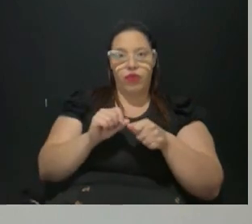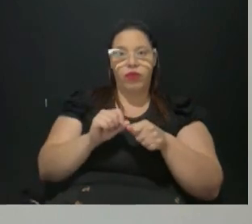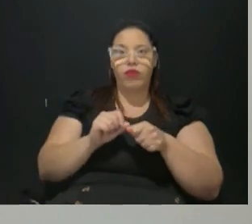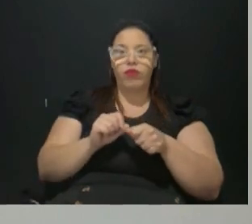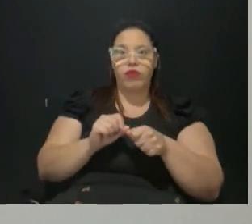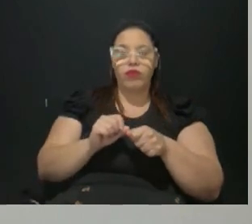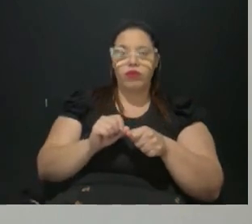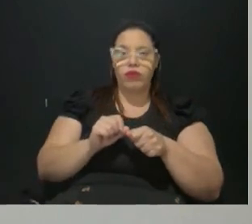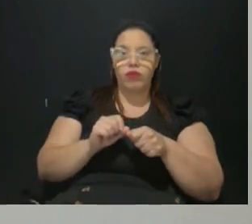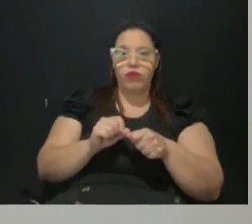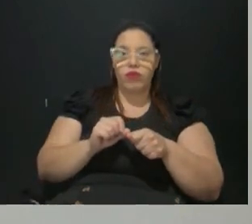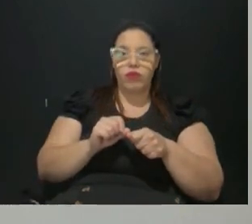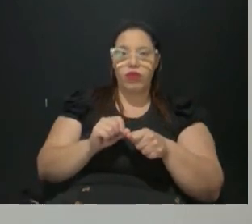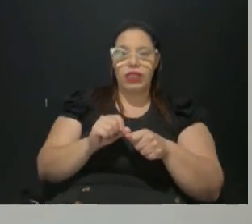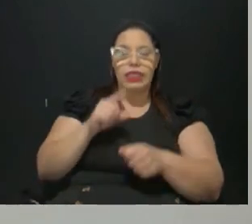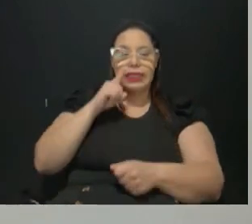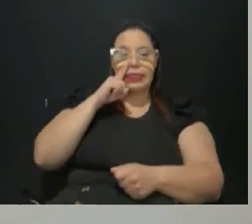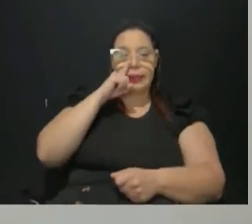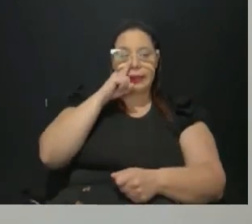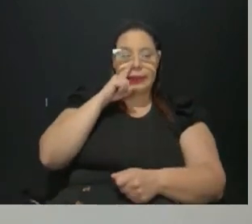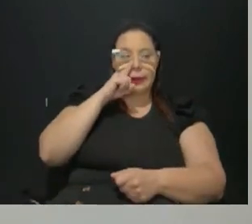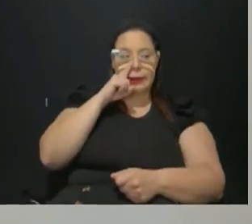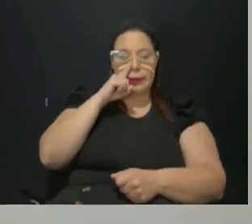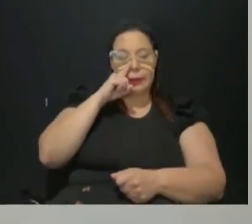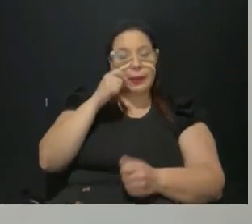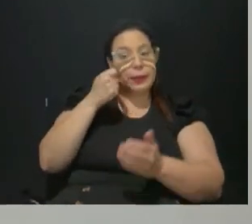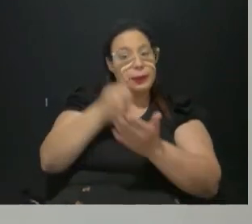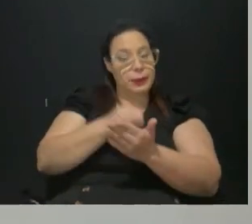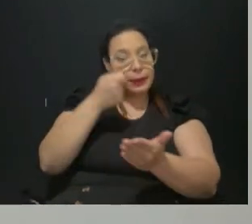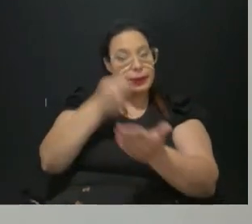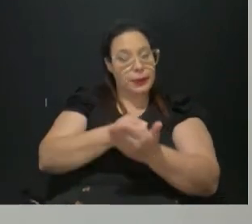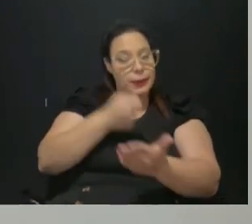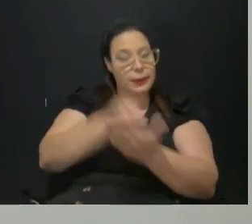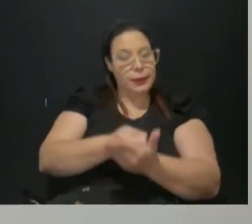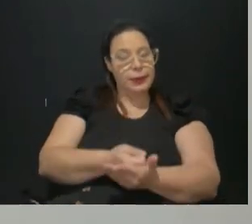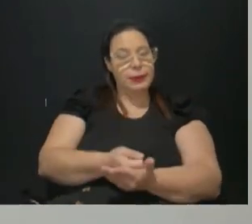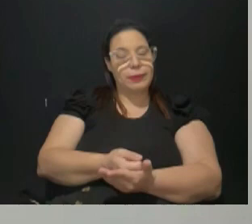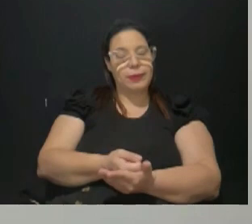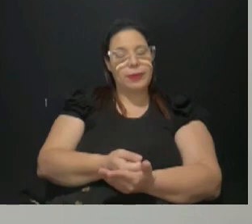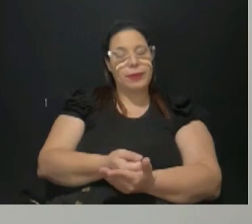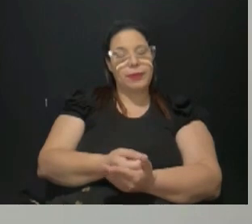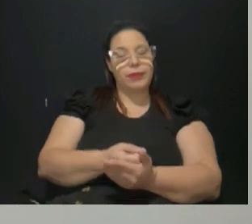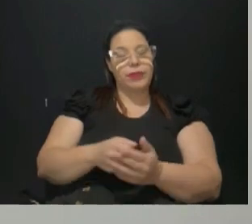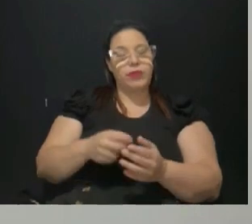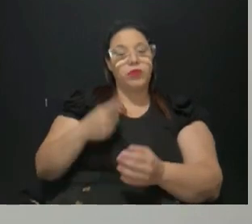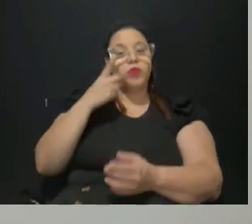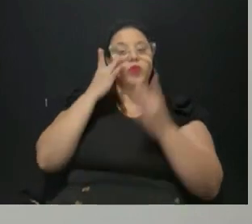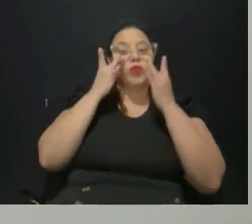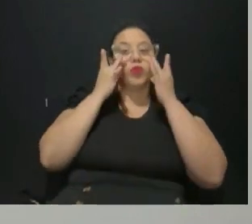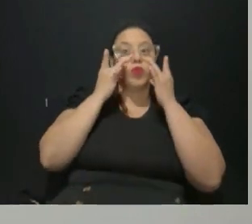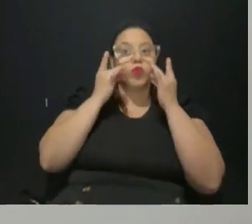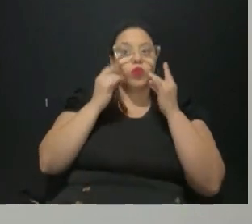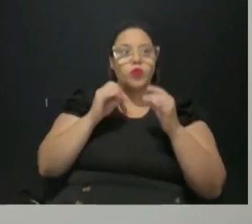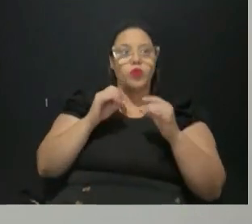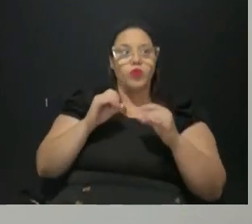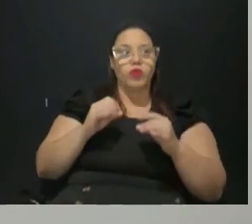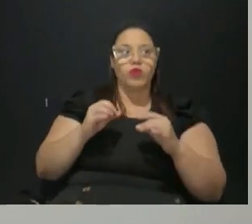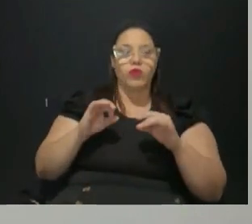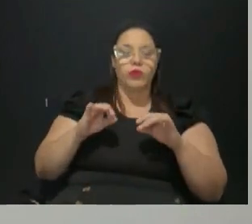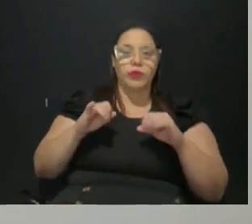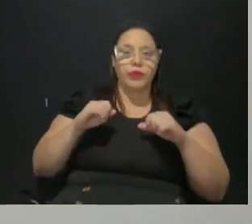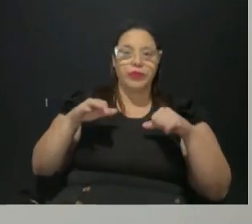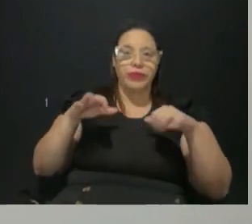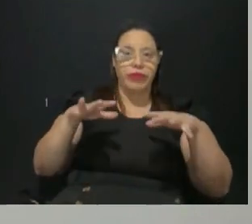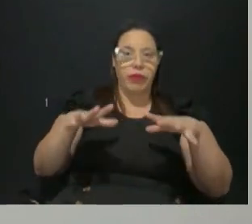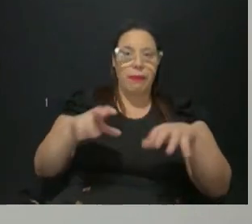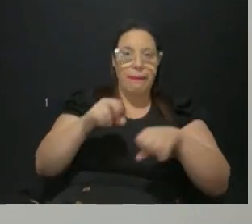gente tenha que discutir o tema e tenha que reforçar todos os processos em relação tanto à vigilância epidemiológica quanto à doença